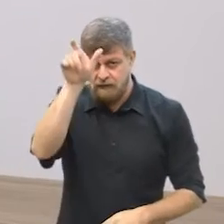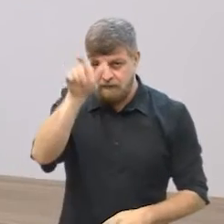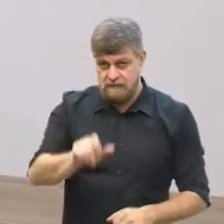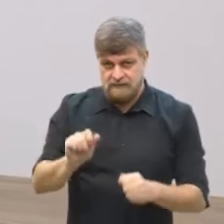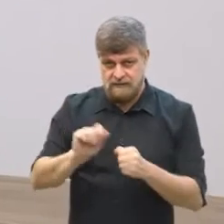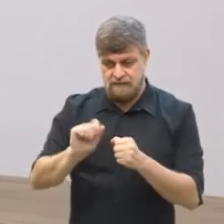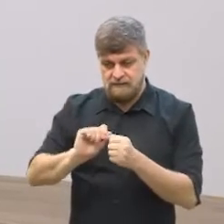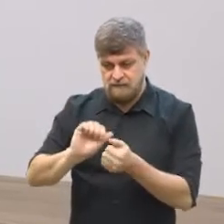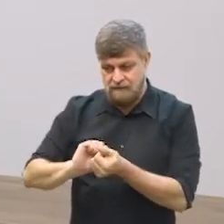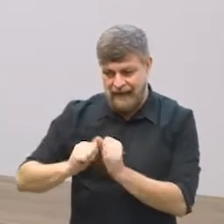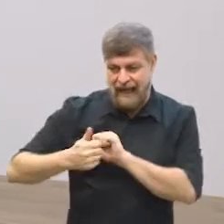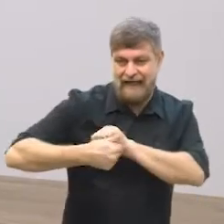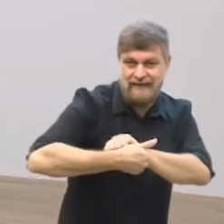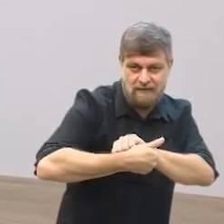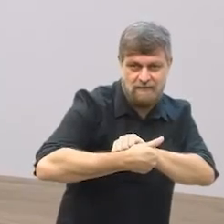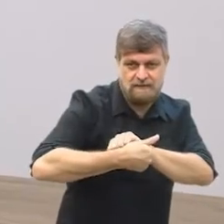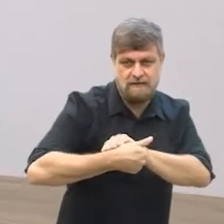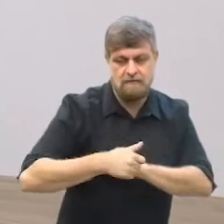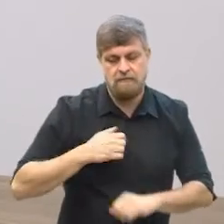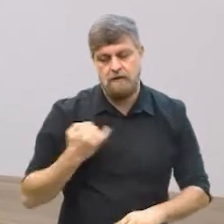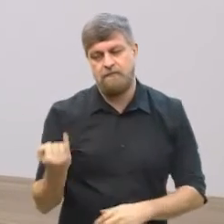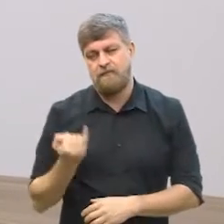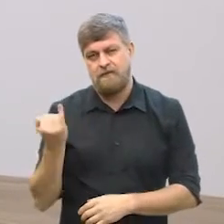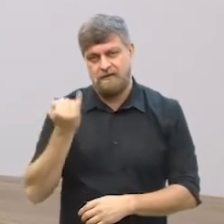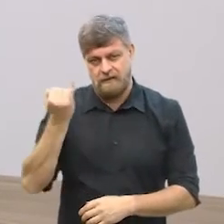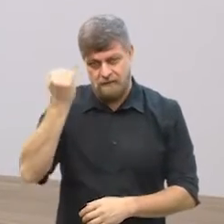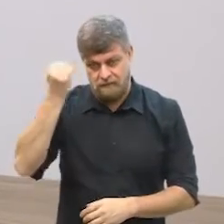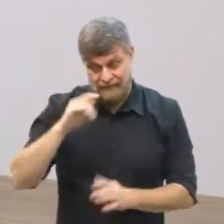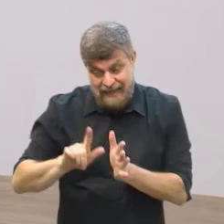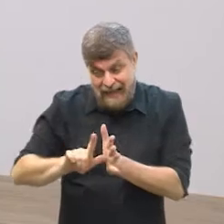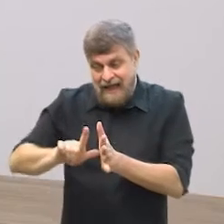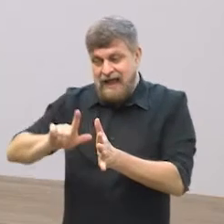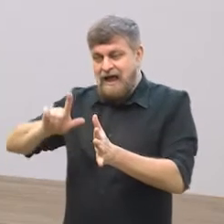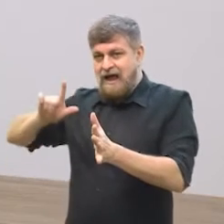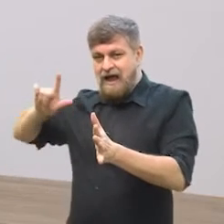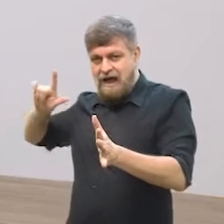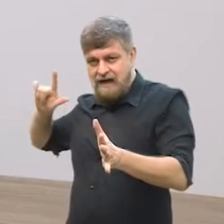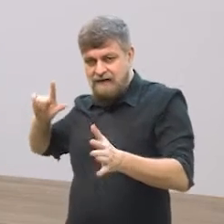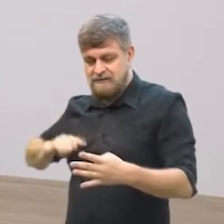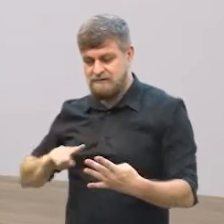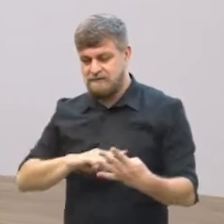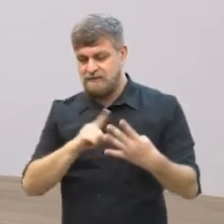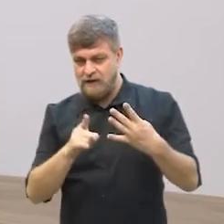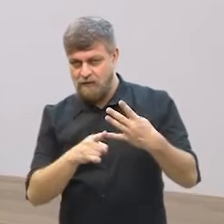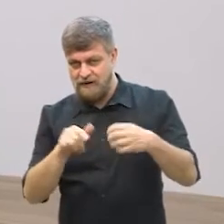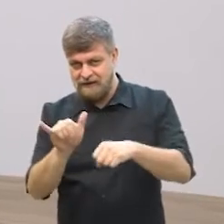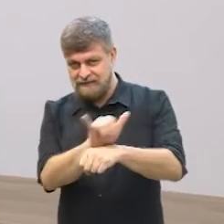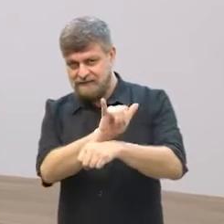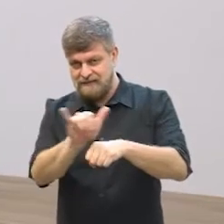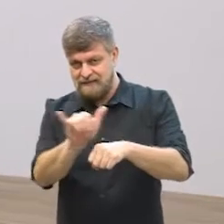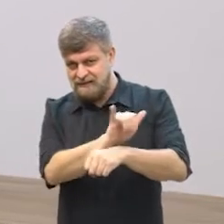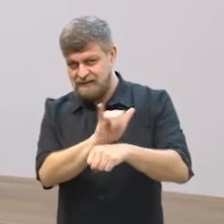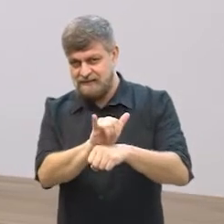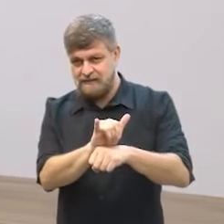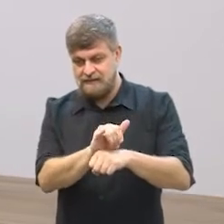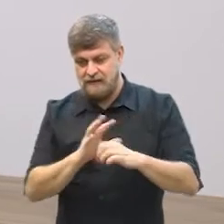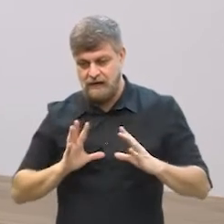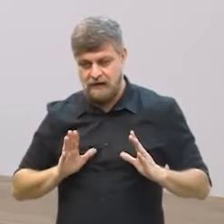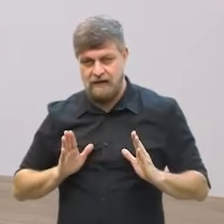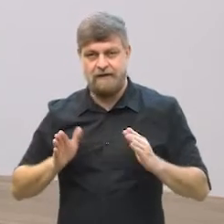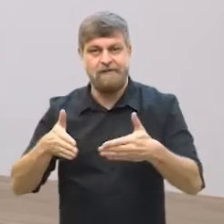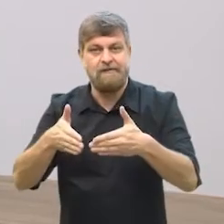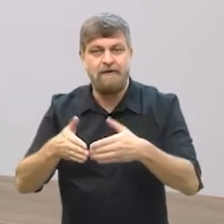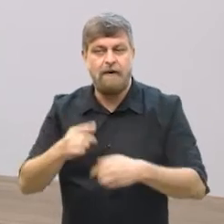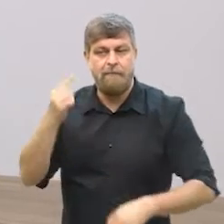um reposicionamento é muito importante antes de você começar o quarto passo, que aliás é onde todo